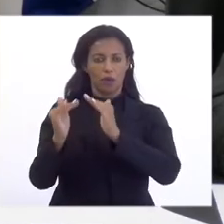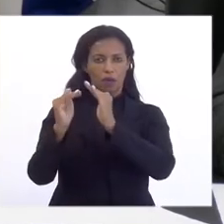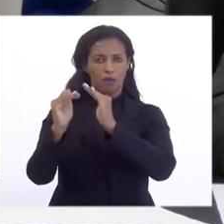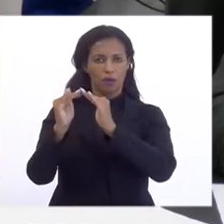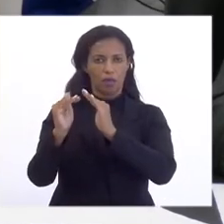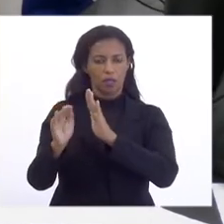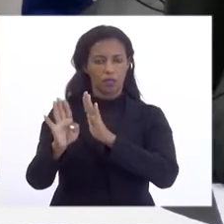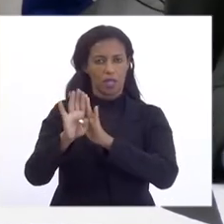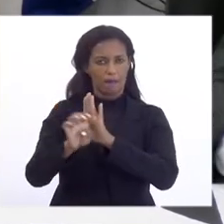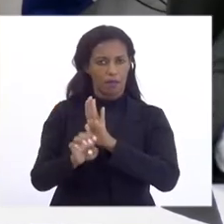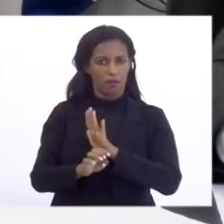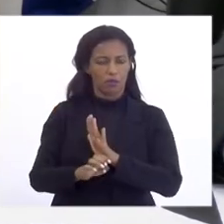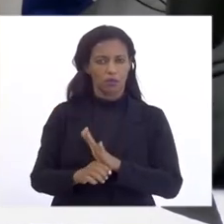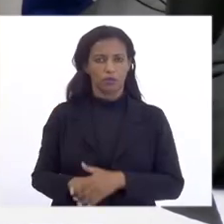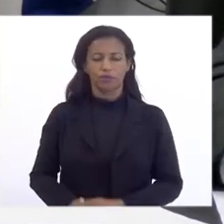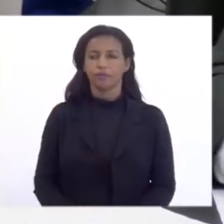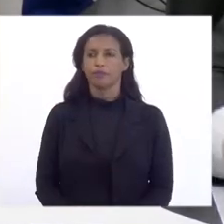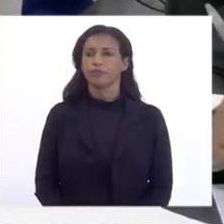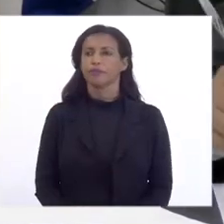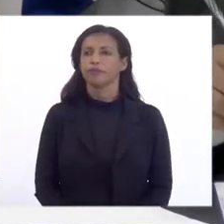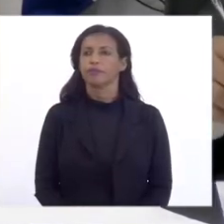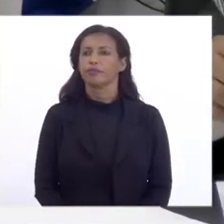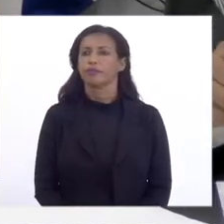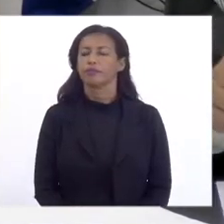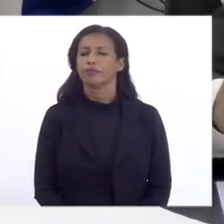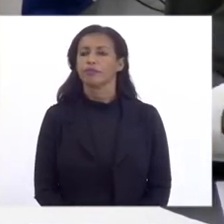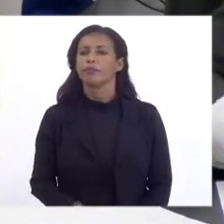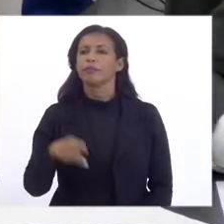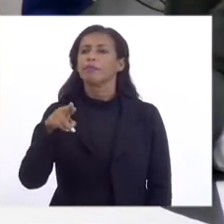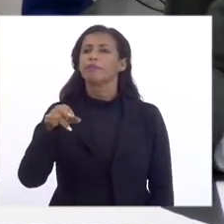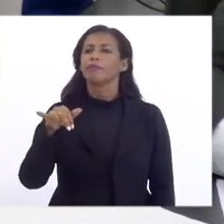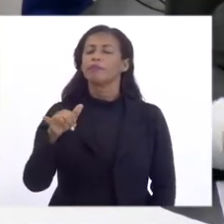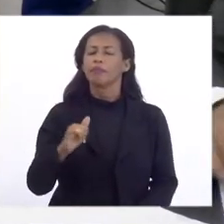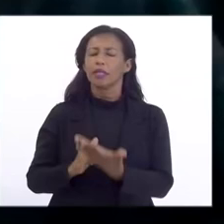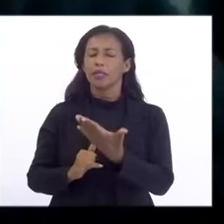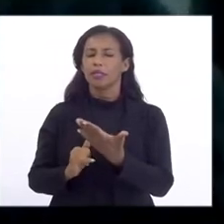emendas. O presidente. Deputado Min.